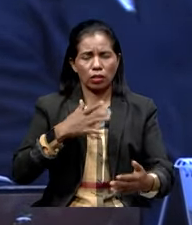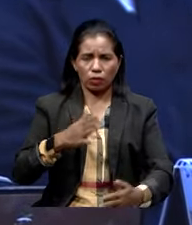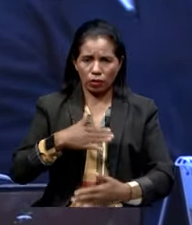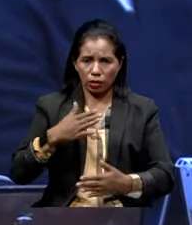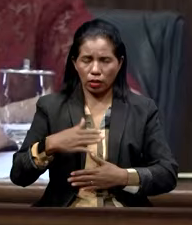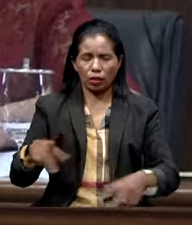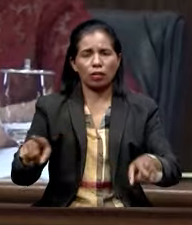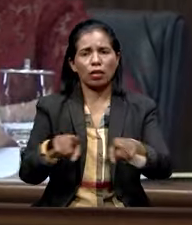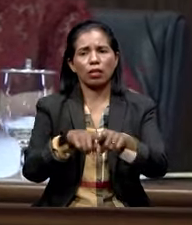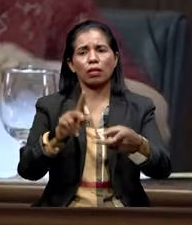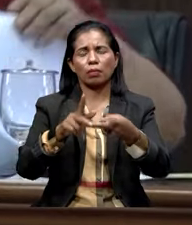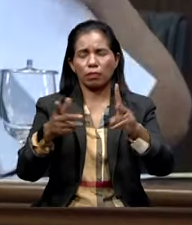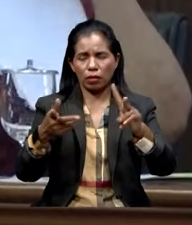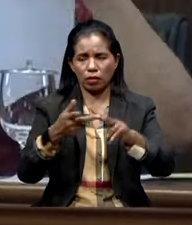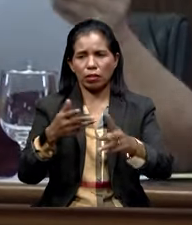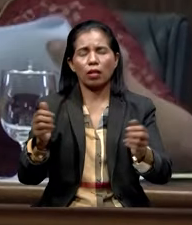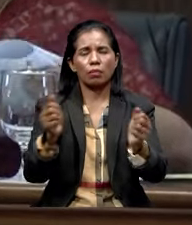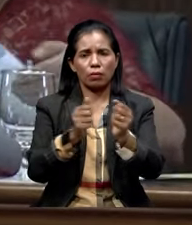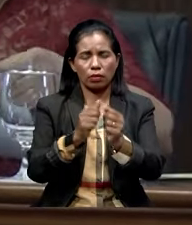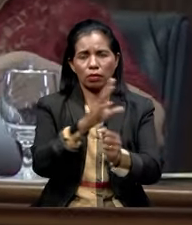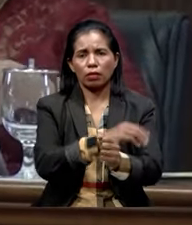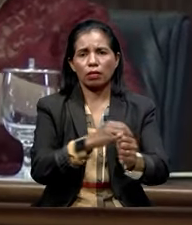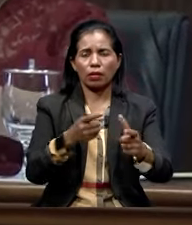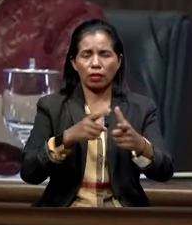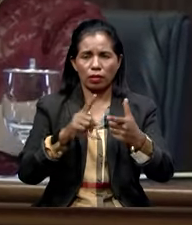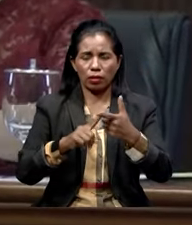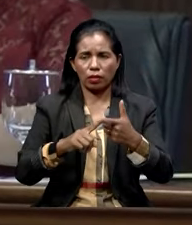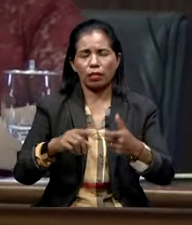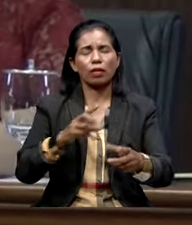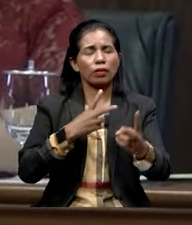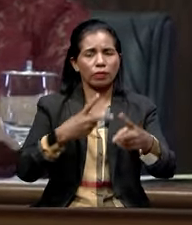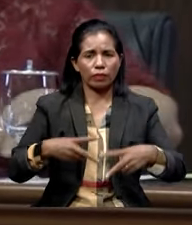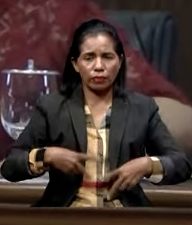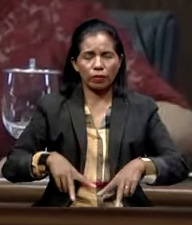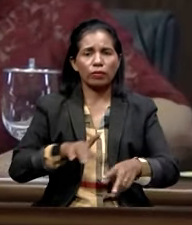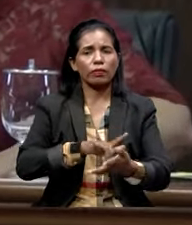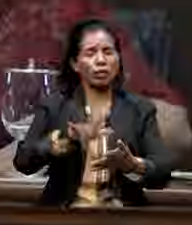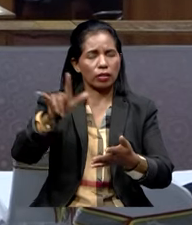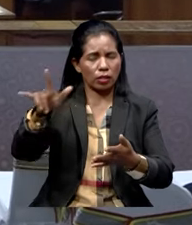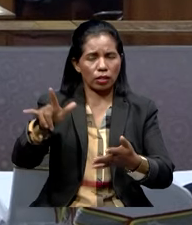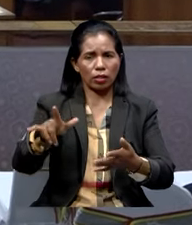sai parceiro constante e etapa ida idak, Hussein viazen idane, no se apoia